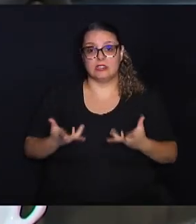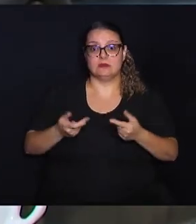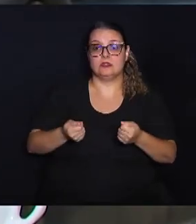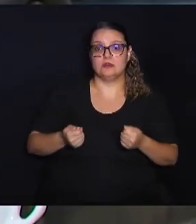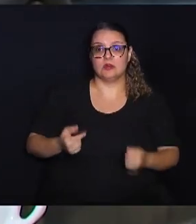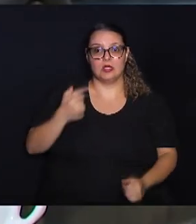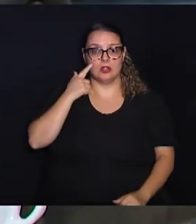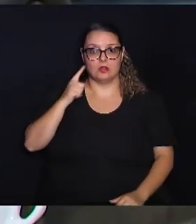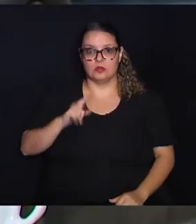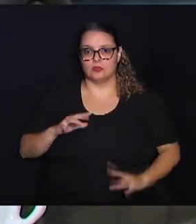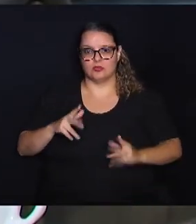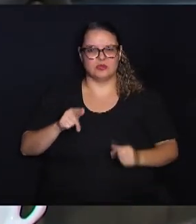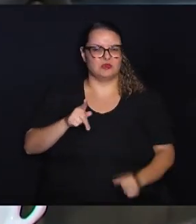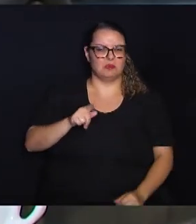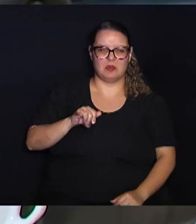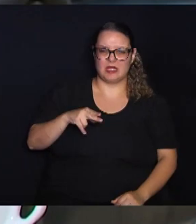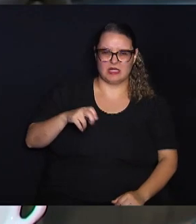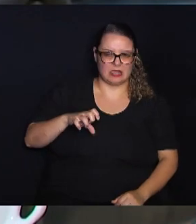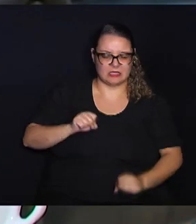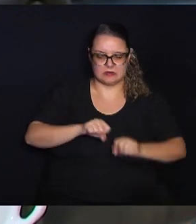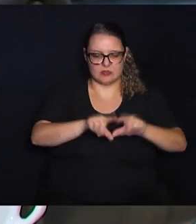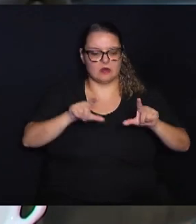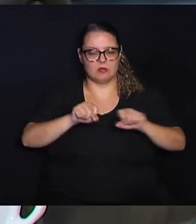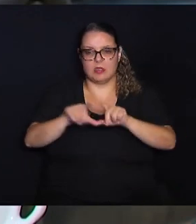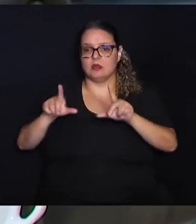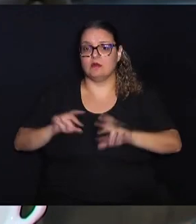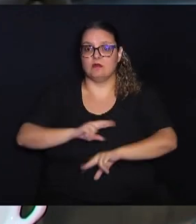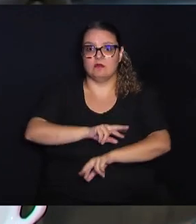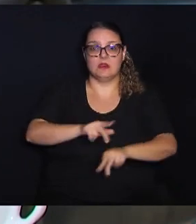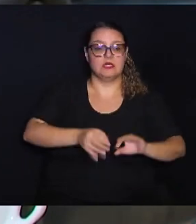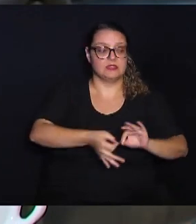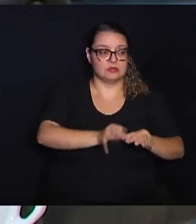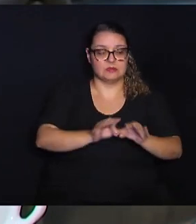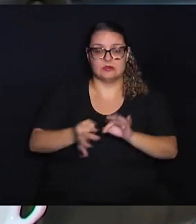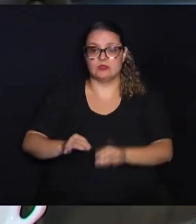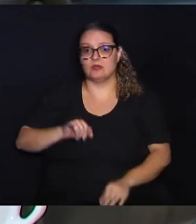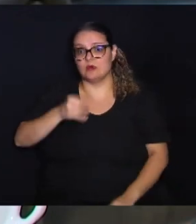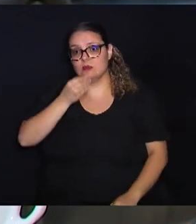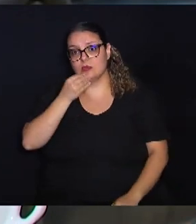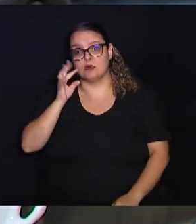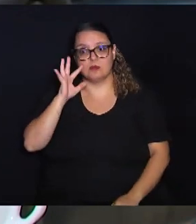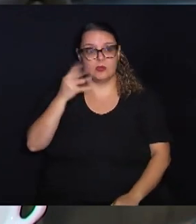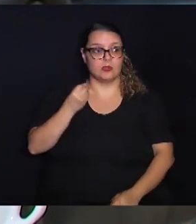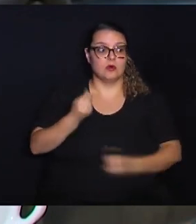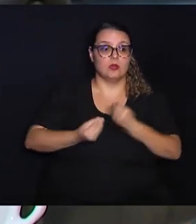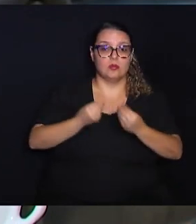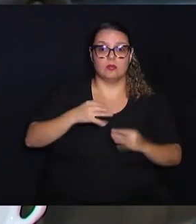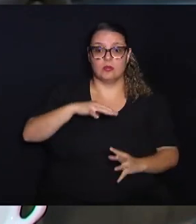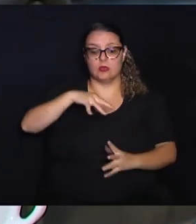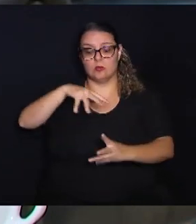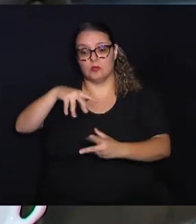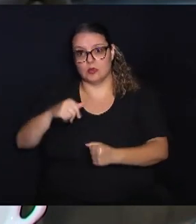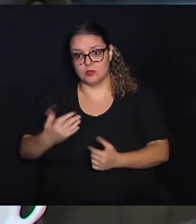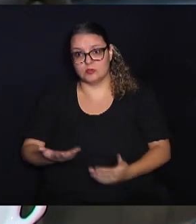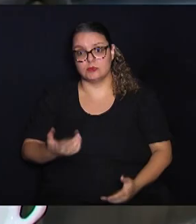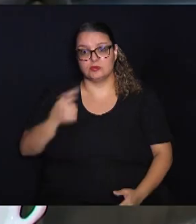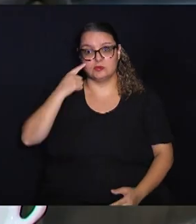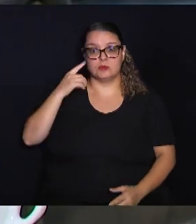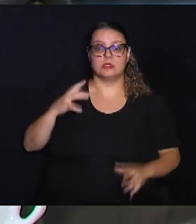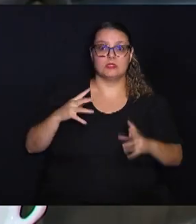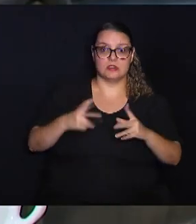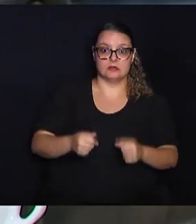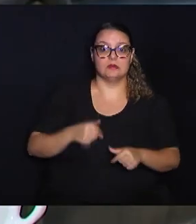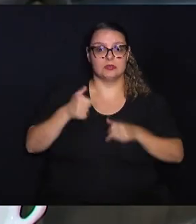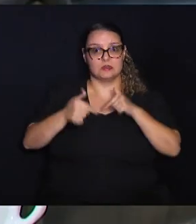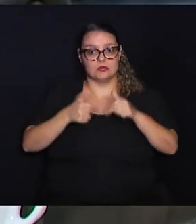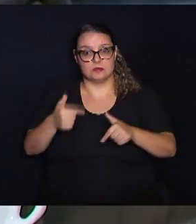todos os painéis, várias oficinas, foi uma oportunidade de conhecer como o mundo, de uma forma geral, tem